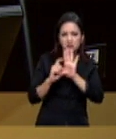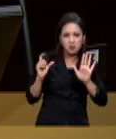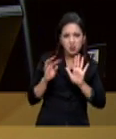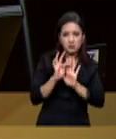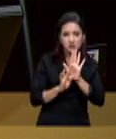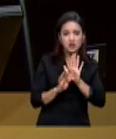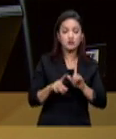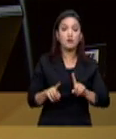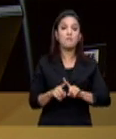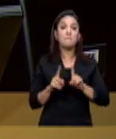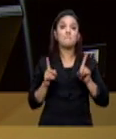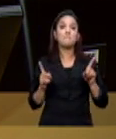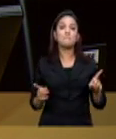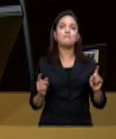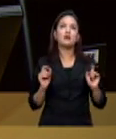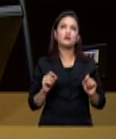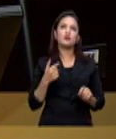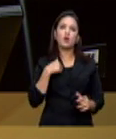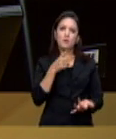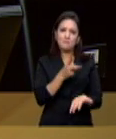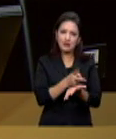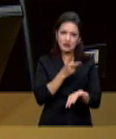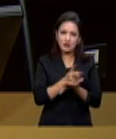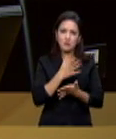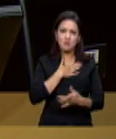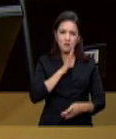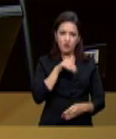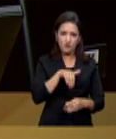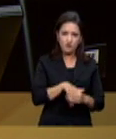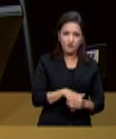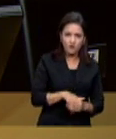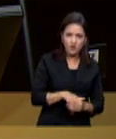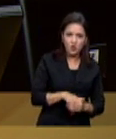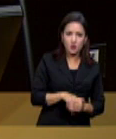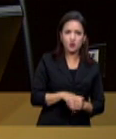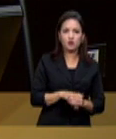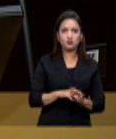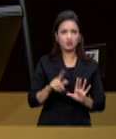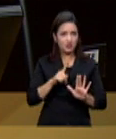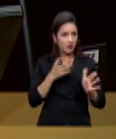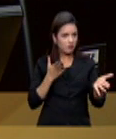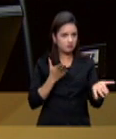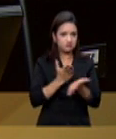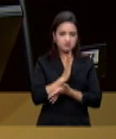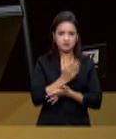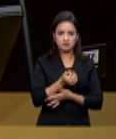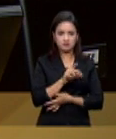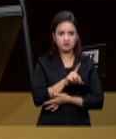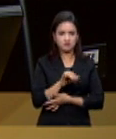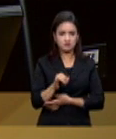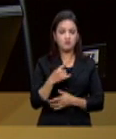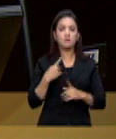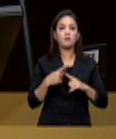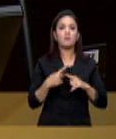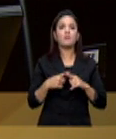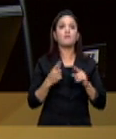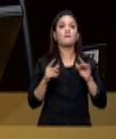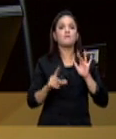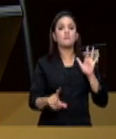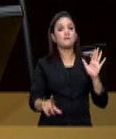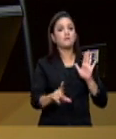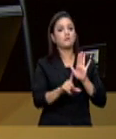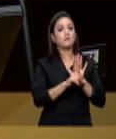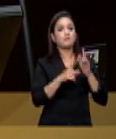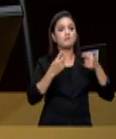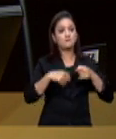de acordo. Entretanto, eu vou manter o meu voto no sentido da improcedência, porque a interpretação dessa norma há de se fazer